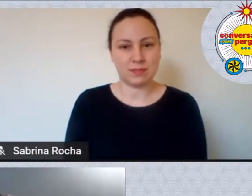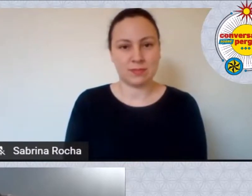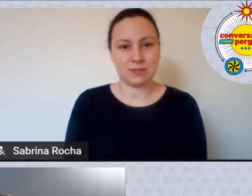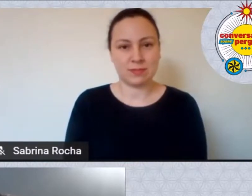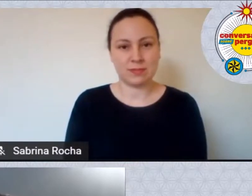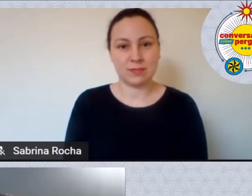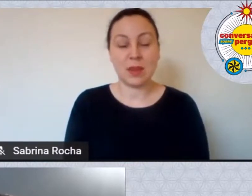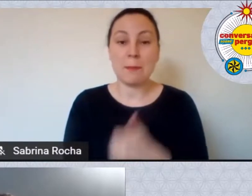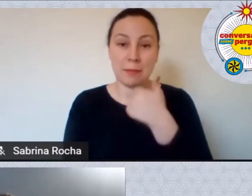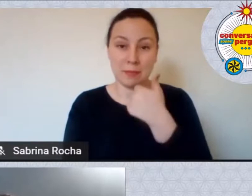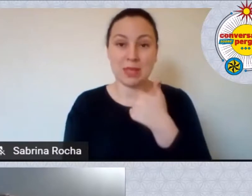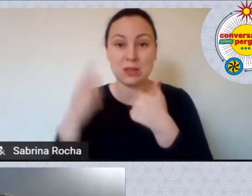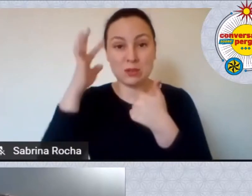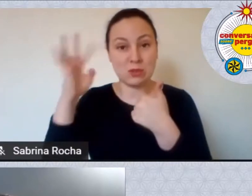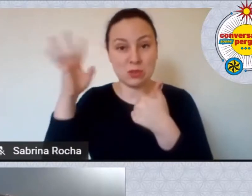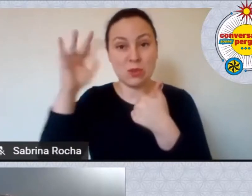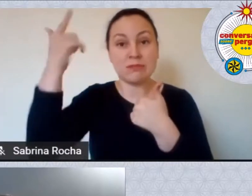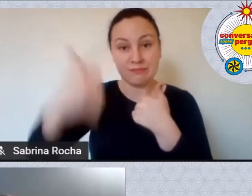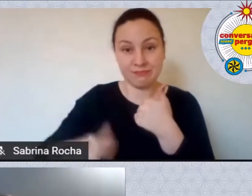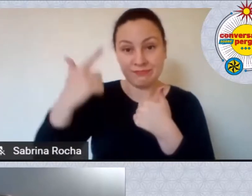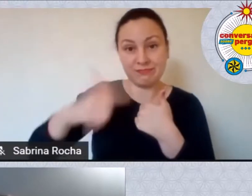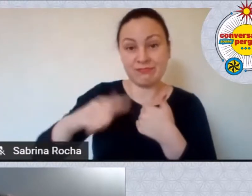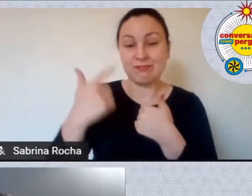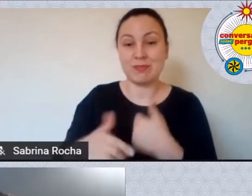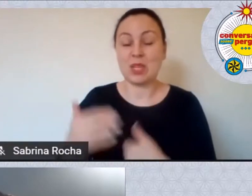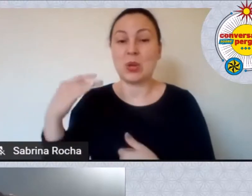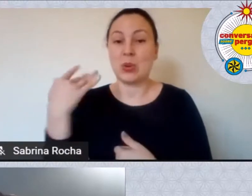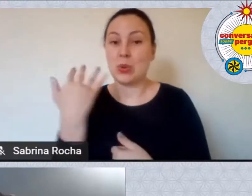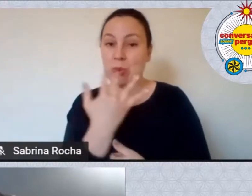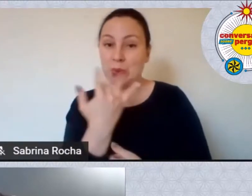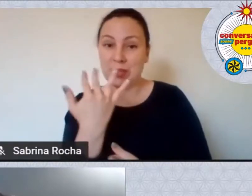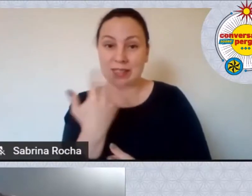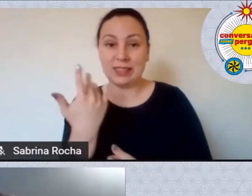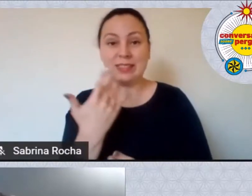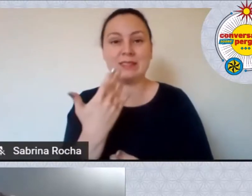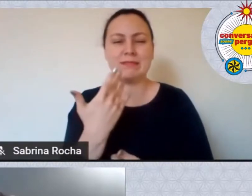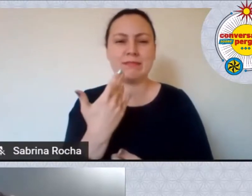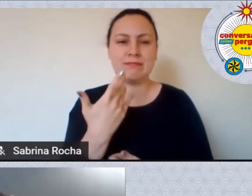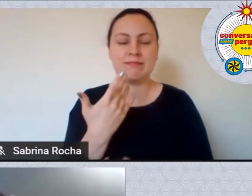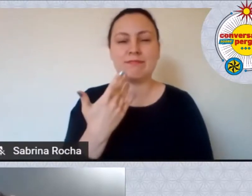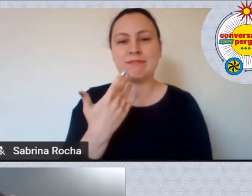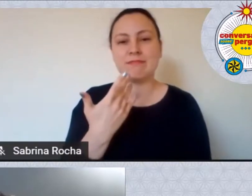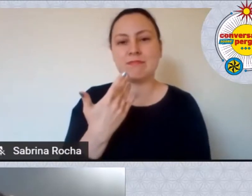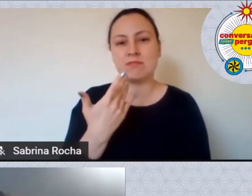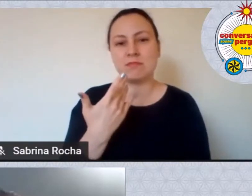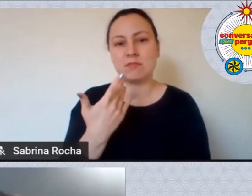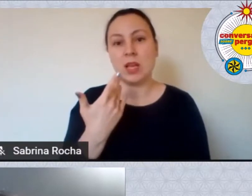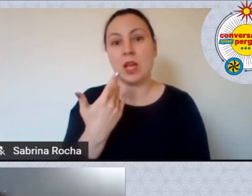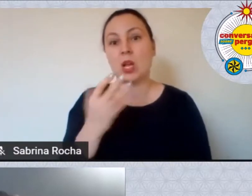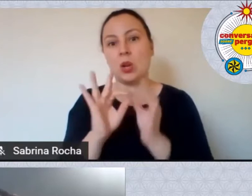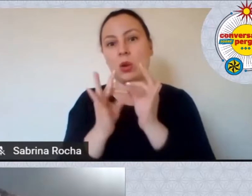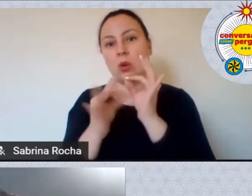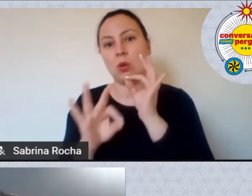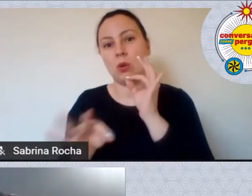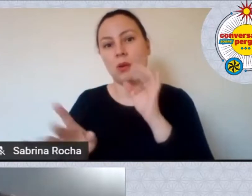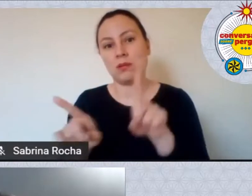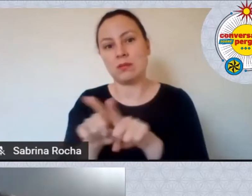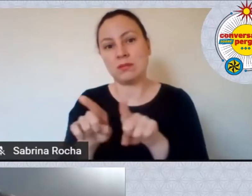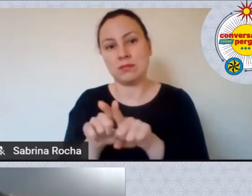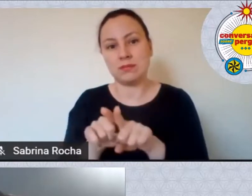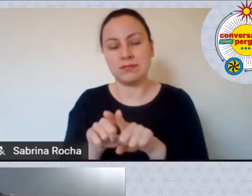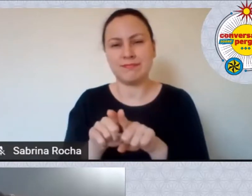sonhos recorrentes, né, mais intensos, mais coloridos, mais extensos também, né? Eu percebo, por exemplo, que todos têm sonhos